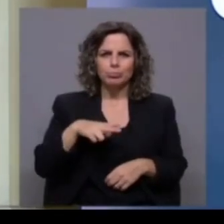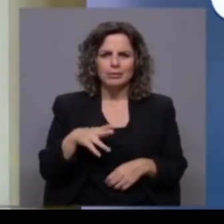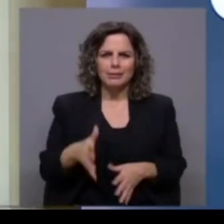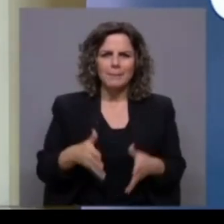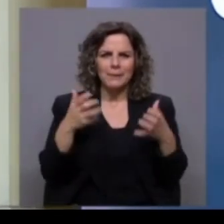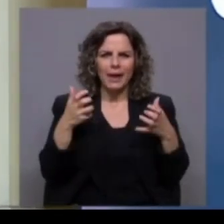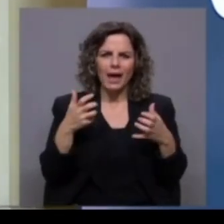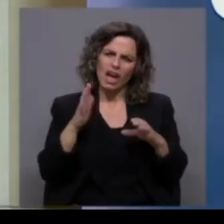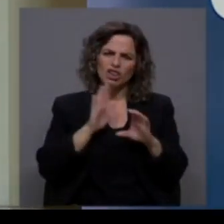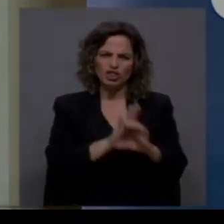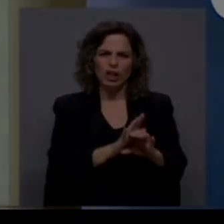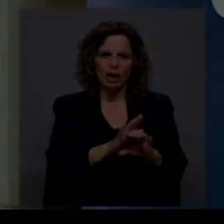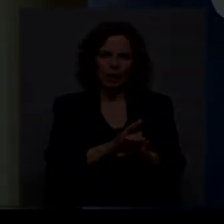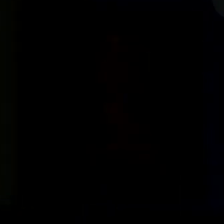fosse chega assumir essa posição